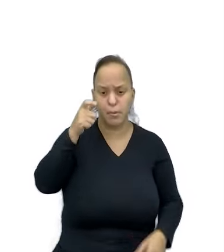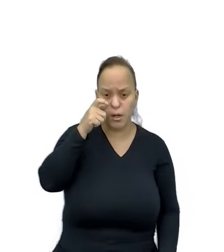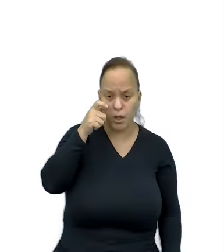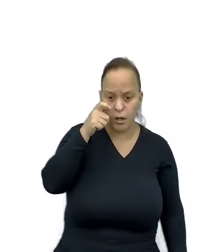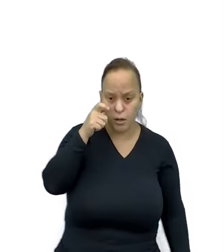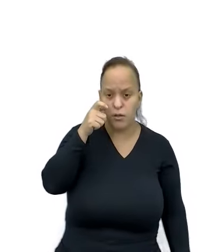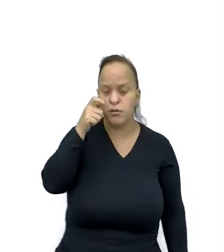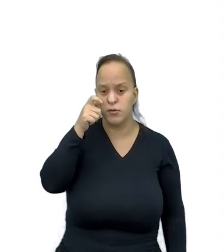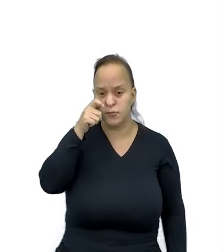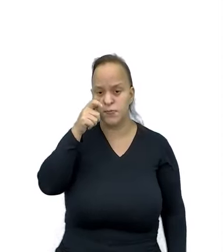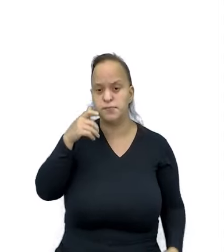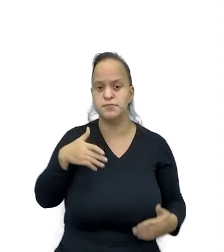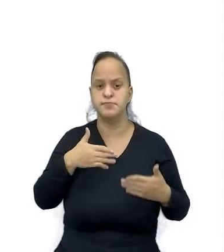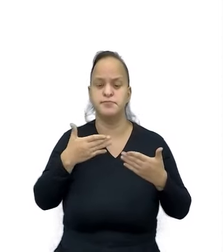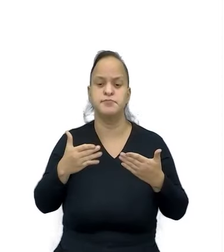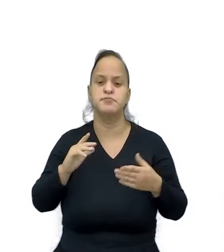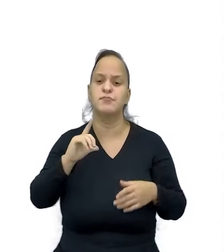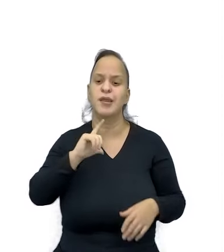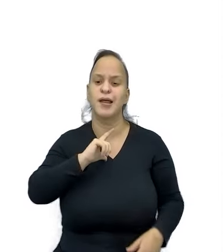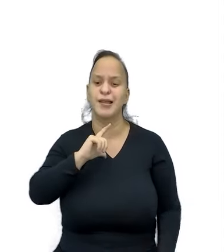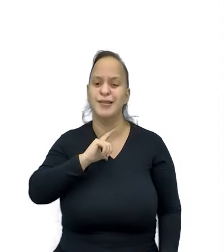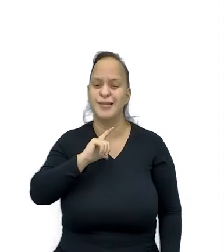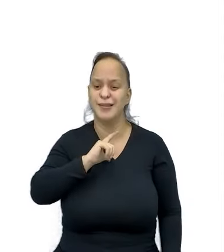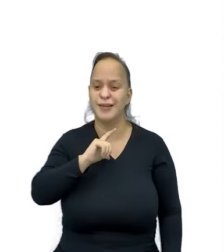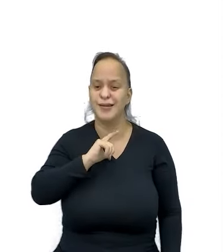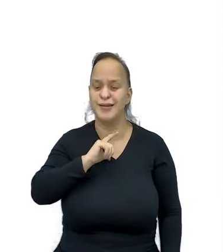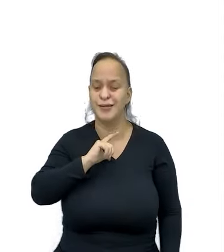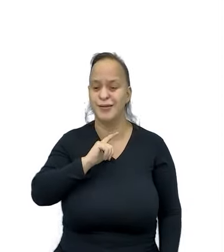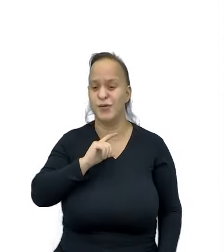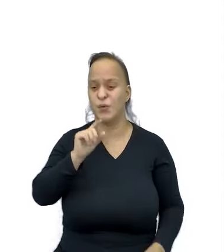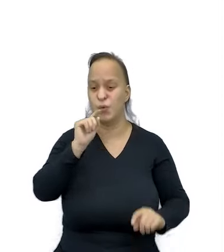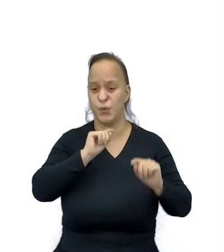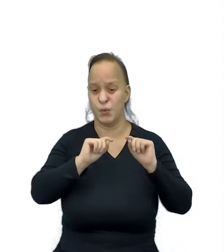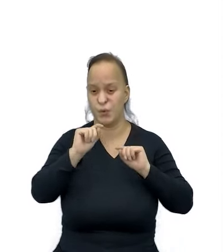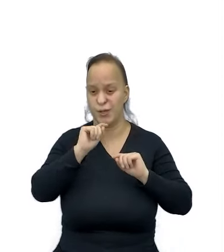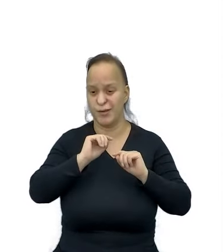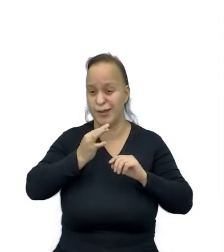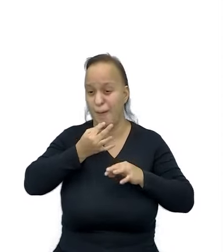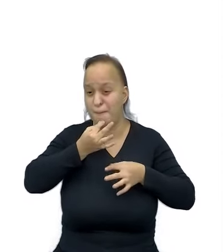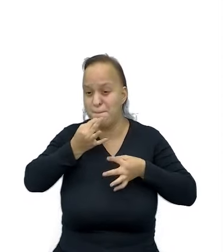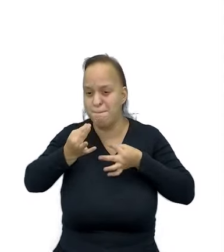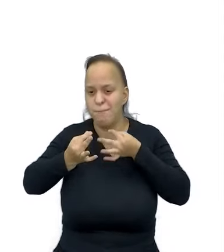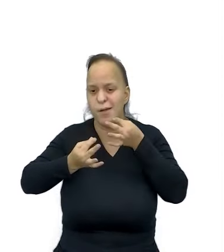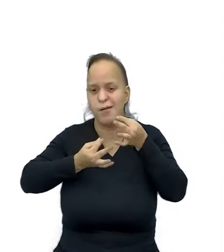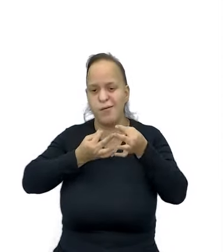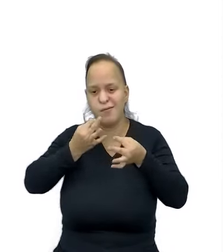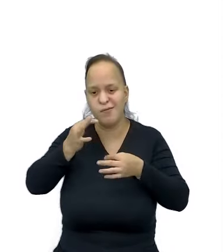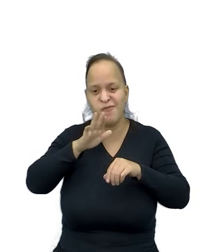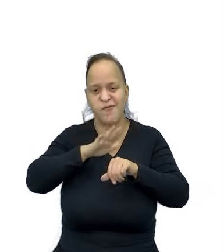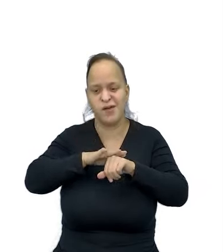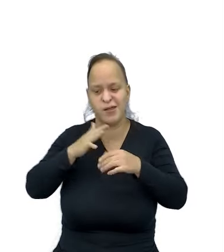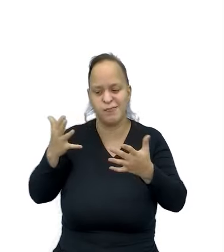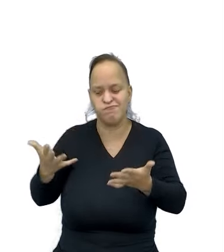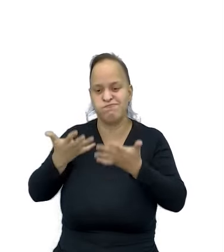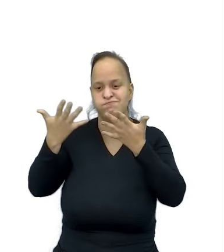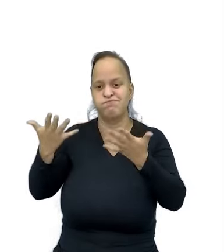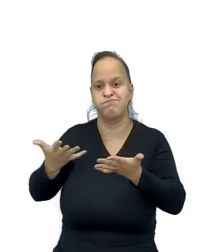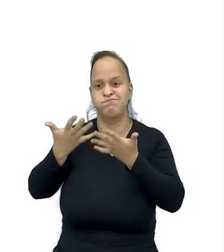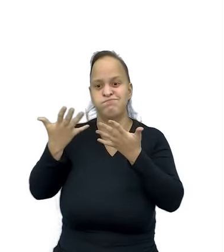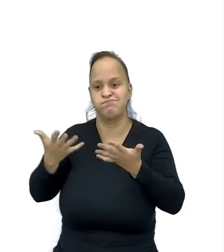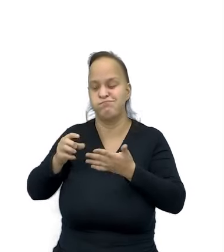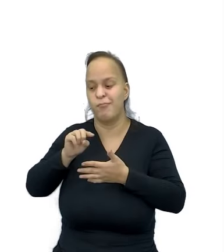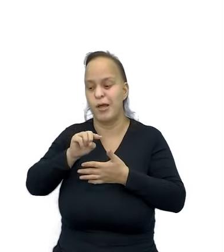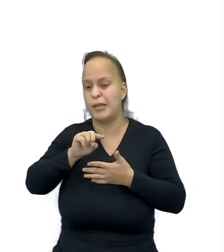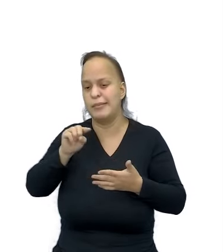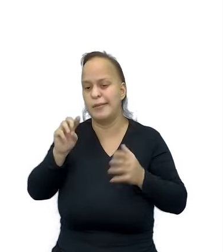gênero textual. Nós a gente sabe que a resenha, ela vai trazer a questão da opinião, né, sobre algum assunto, sobre